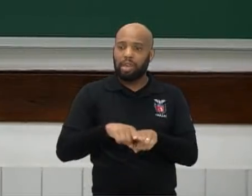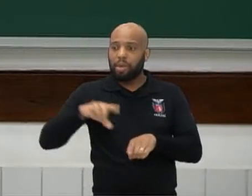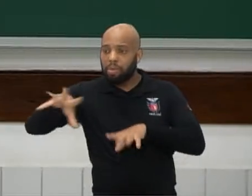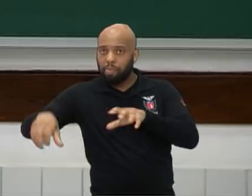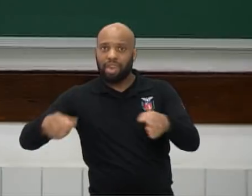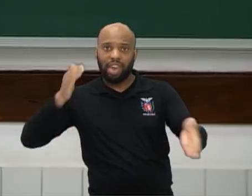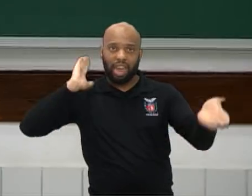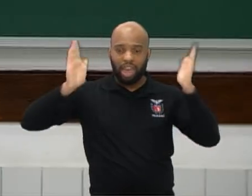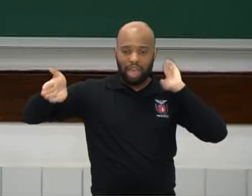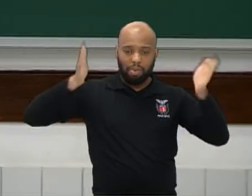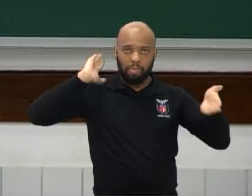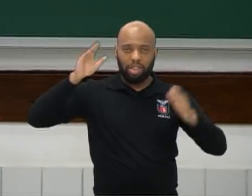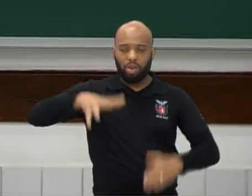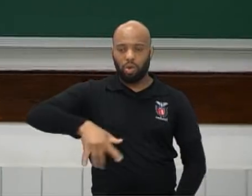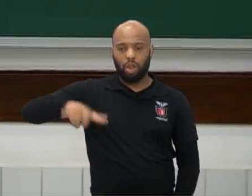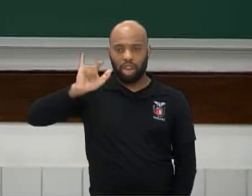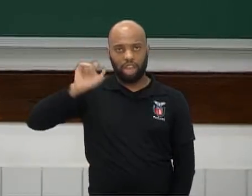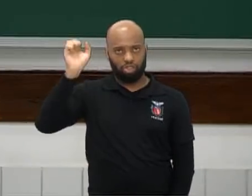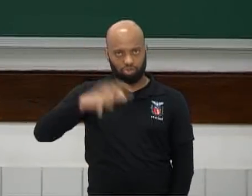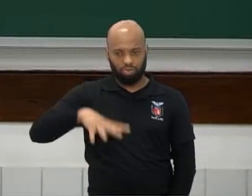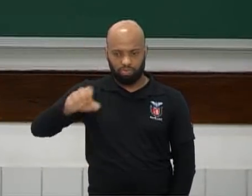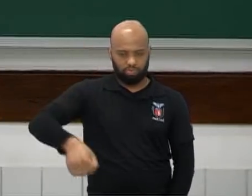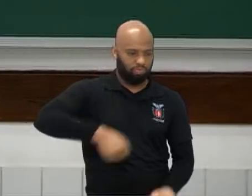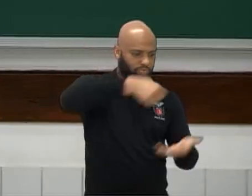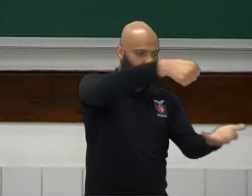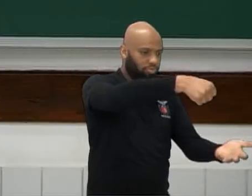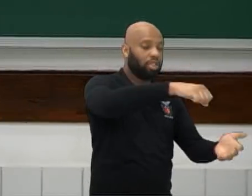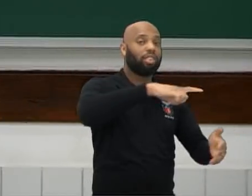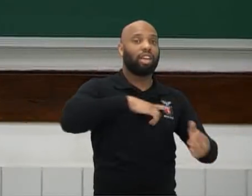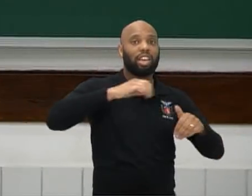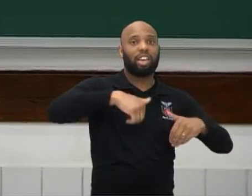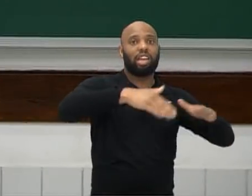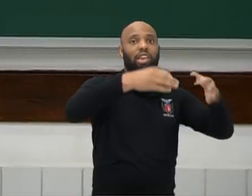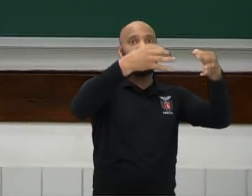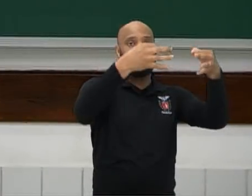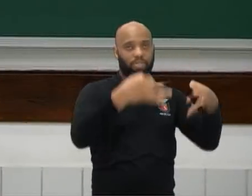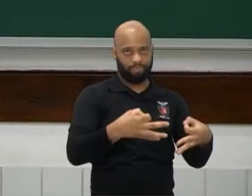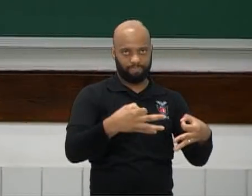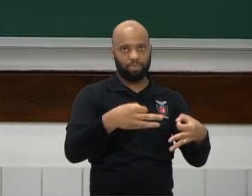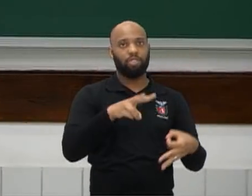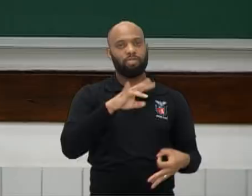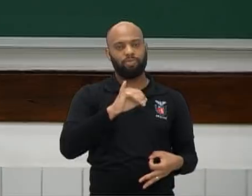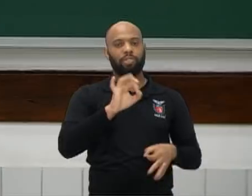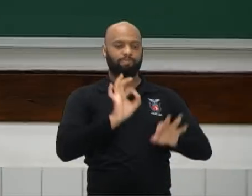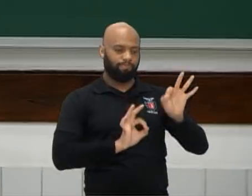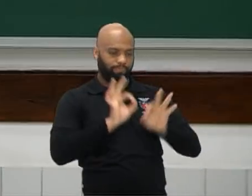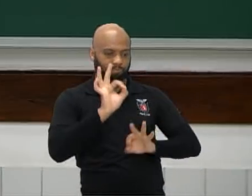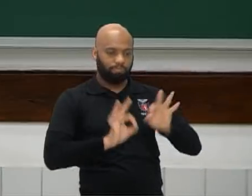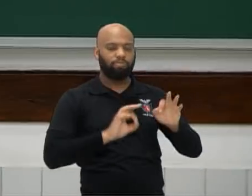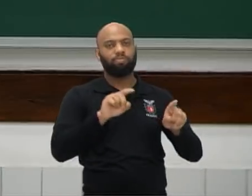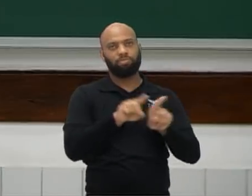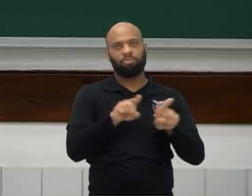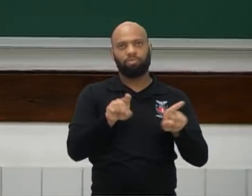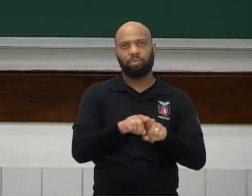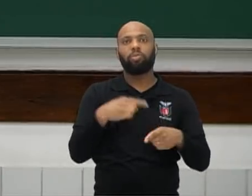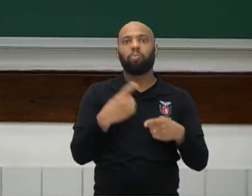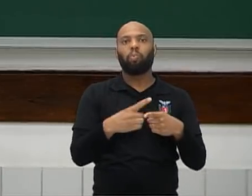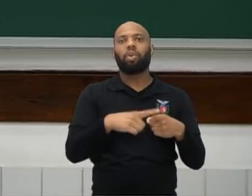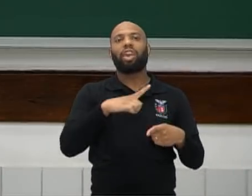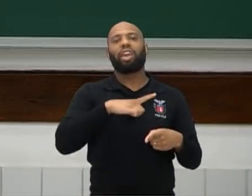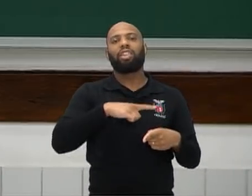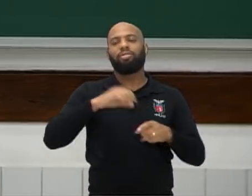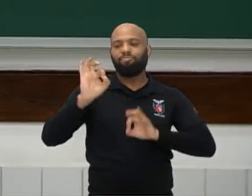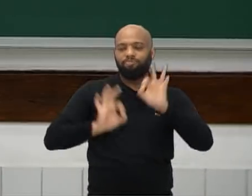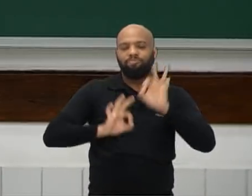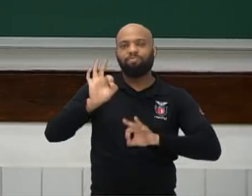do lixo. Esse esgoto ele vai ser coletado e ele vai lá para uma estação de tratamento, aonde ele vai ser tratado para ser devolvido à